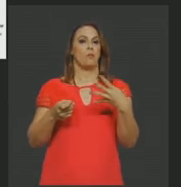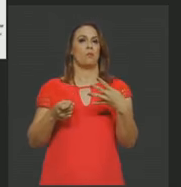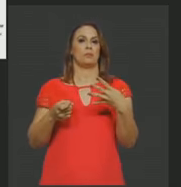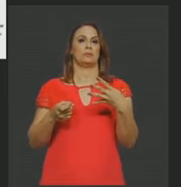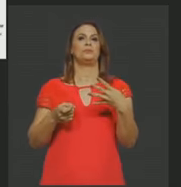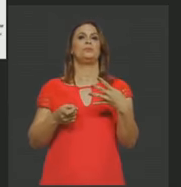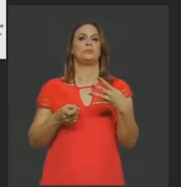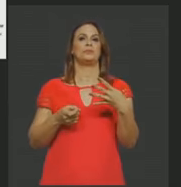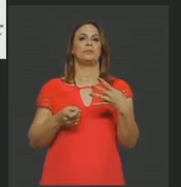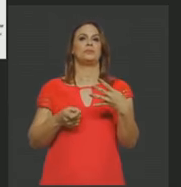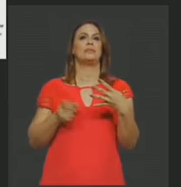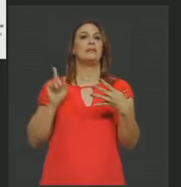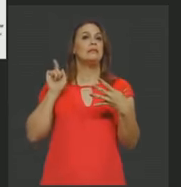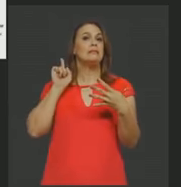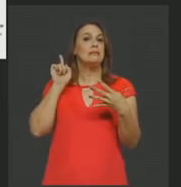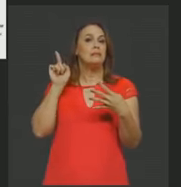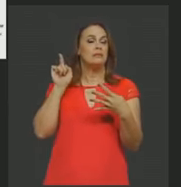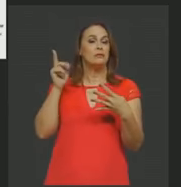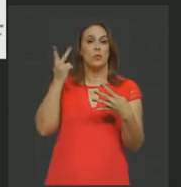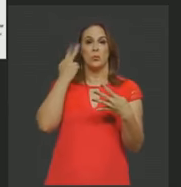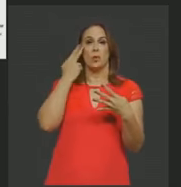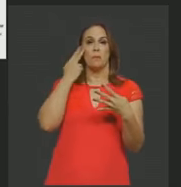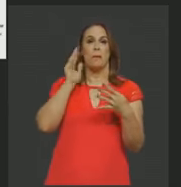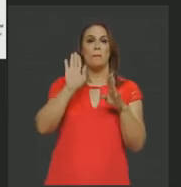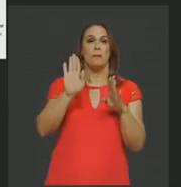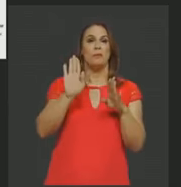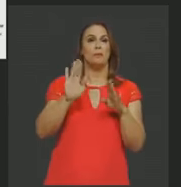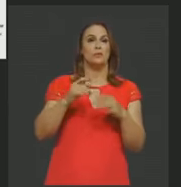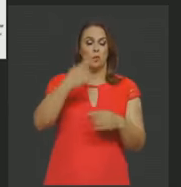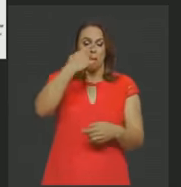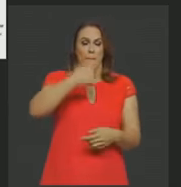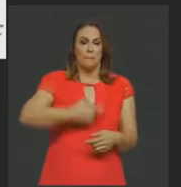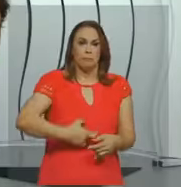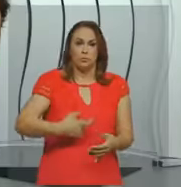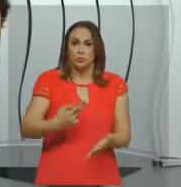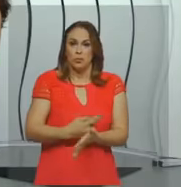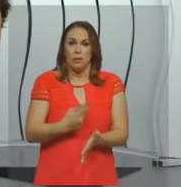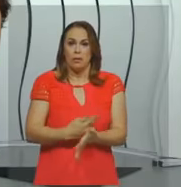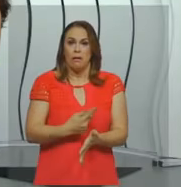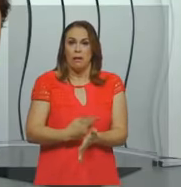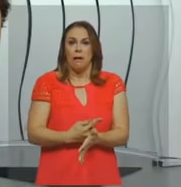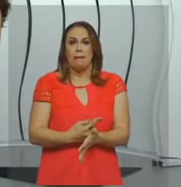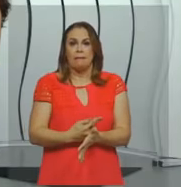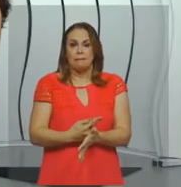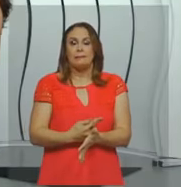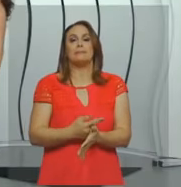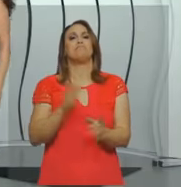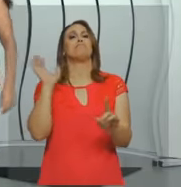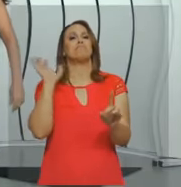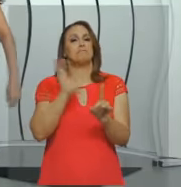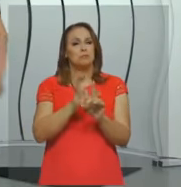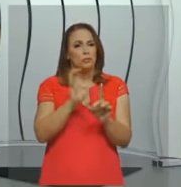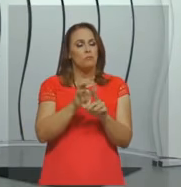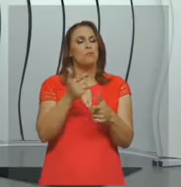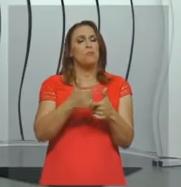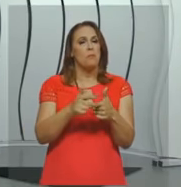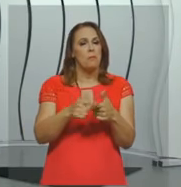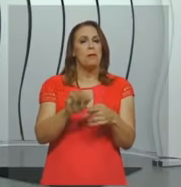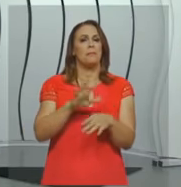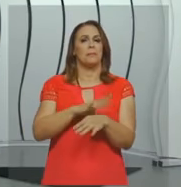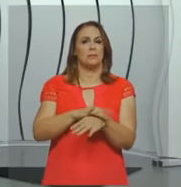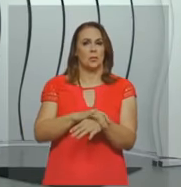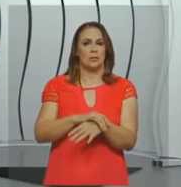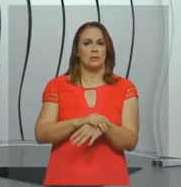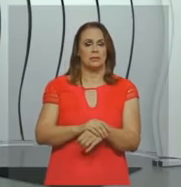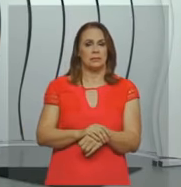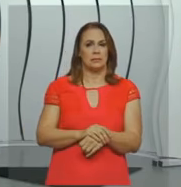de postura, vai se tornar então uma doença, né? Então, por exemplo, olha, a coluna lombar ou lordose é quando a